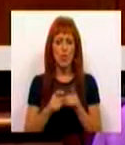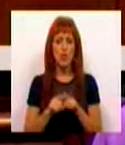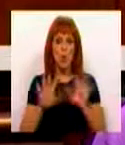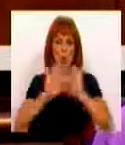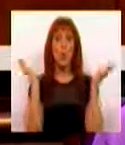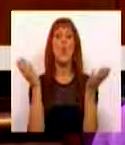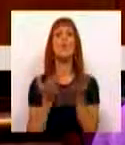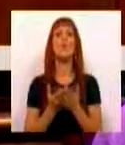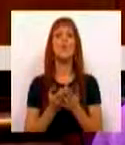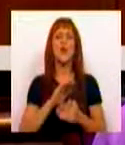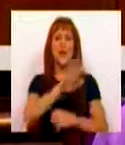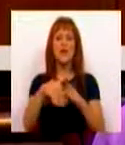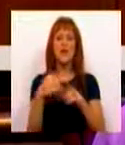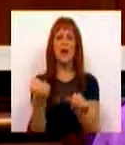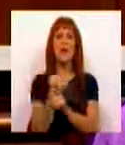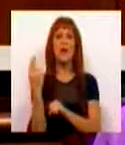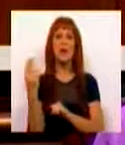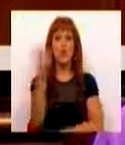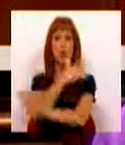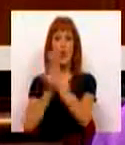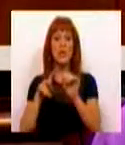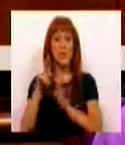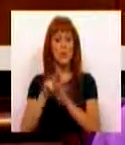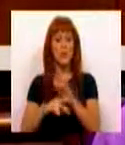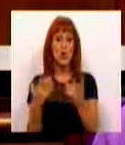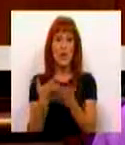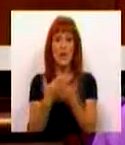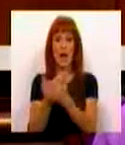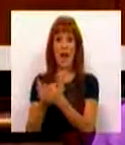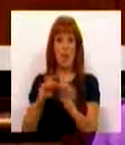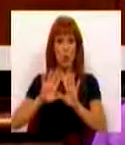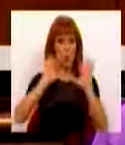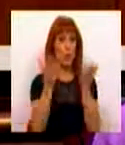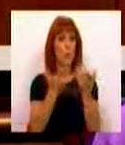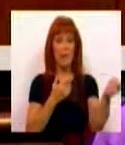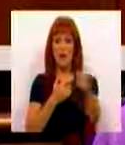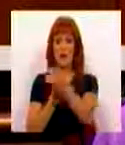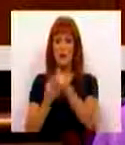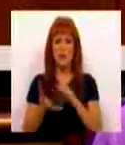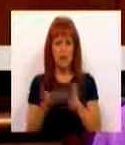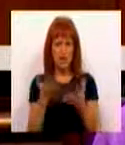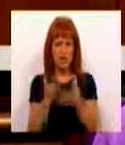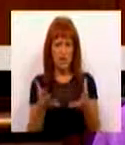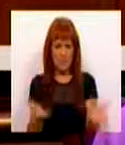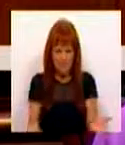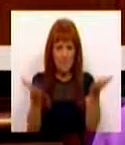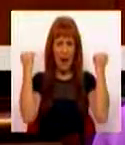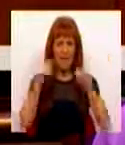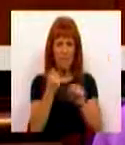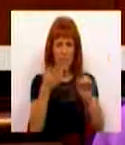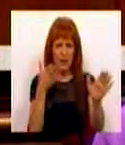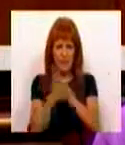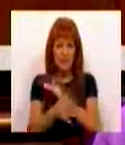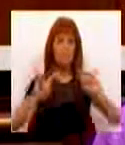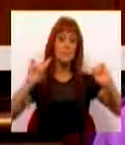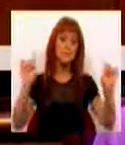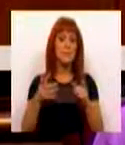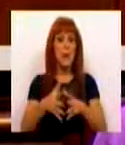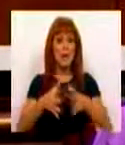global, com uma participação ativa da União Europeia na regulação dos mercados globais, mais crescimento, mais emprego, em